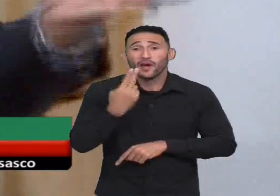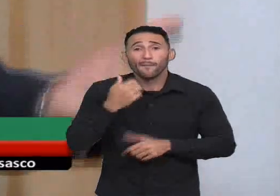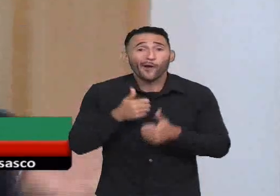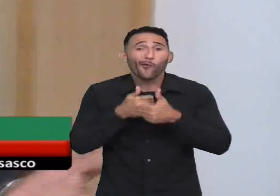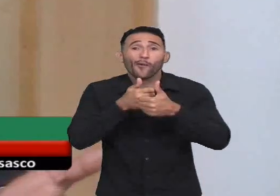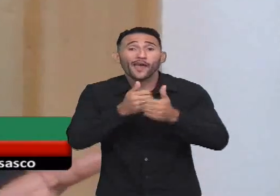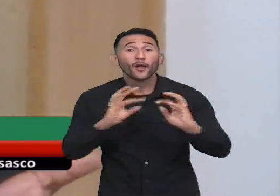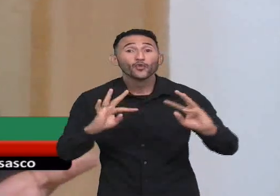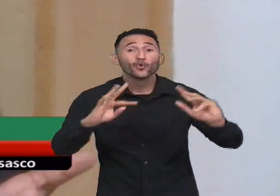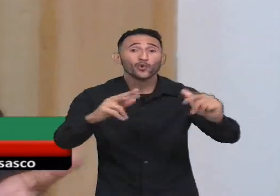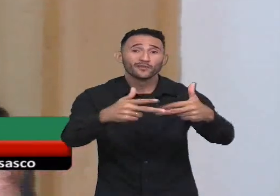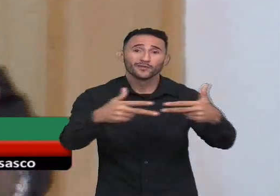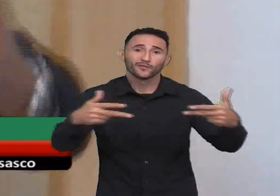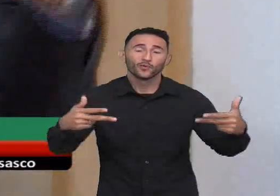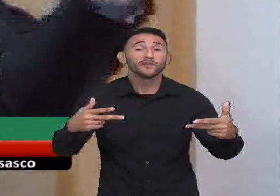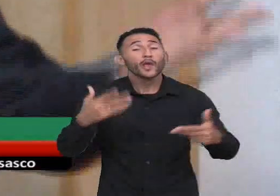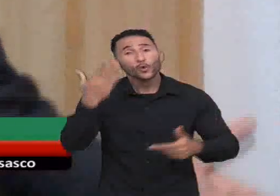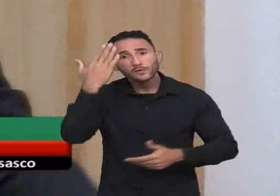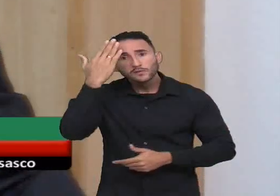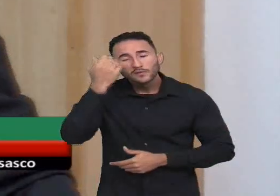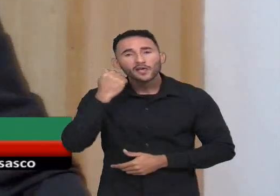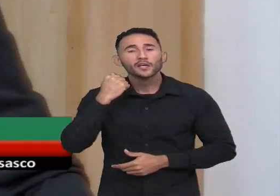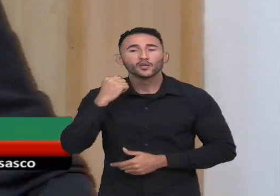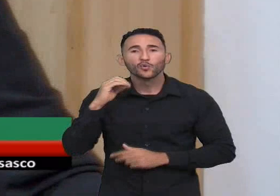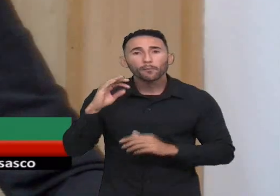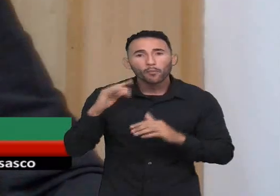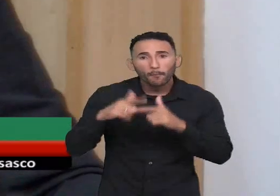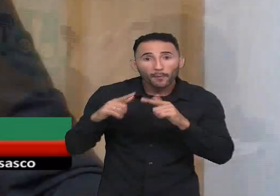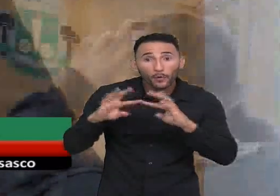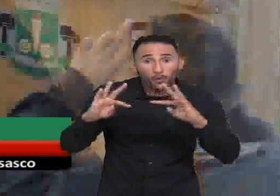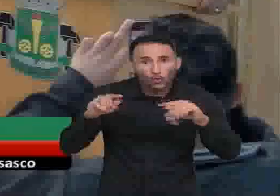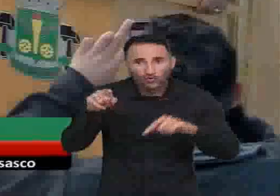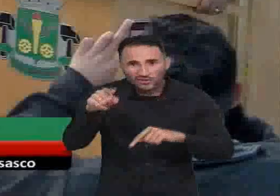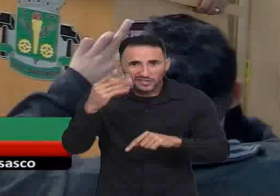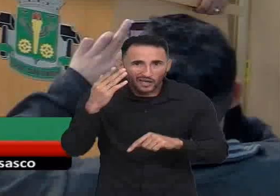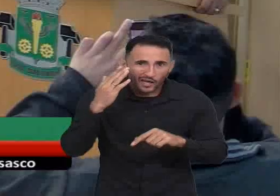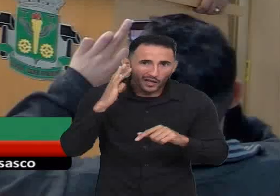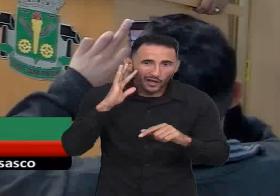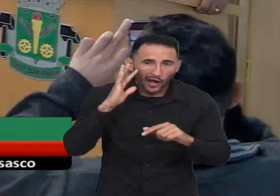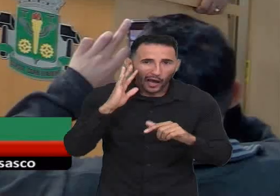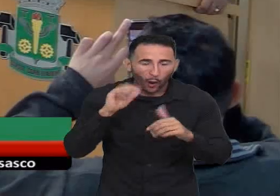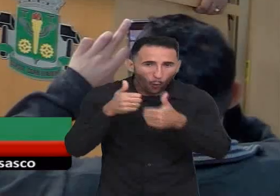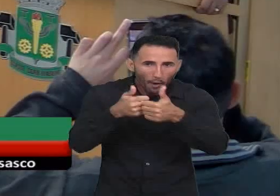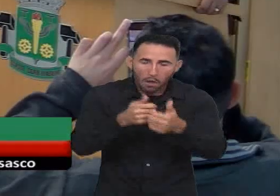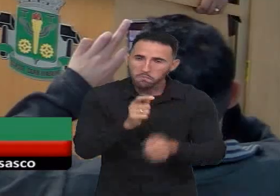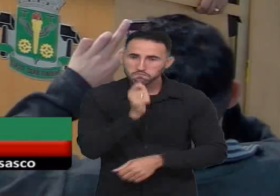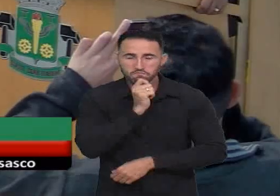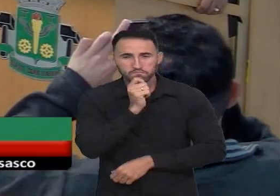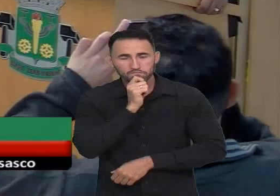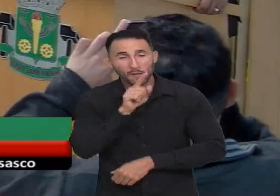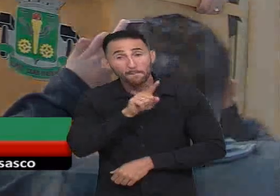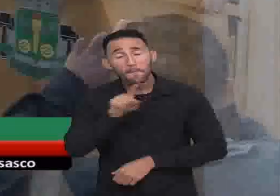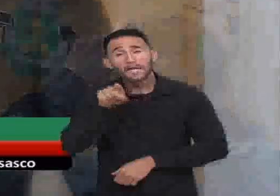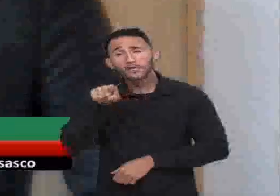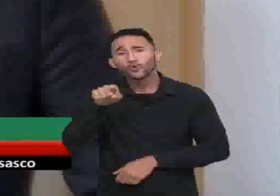sei que você não conseguia acompanhar todas as demandas. Mas isso é um reflexo, né, vereadora Ana